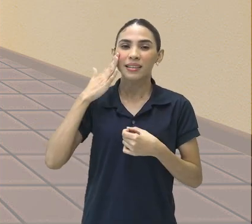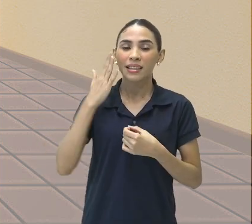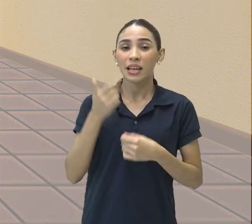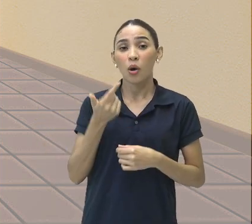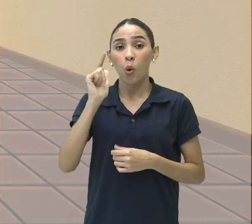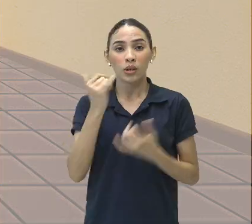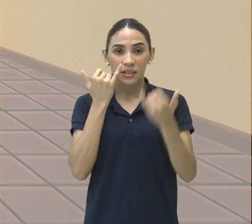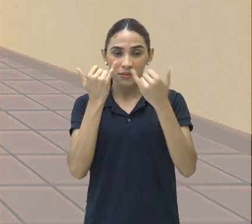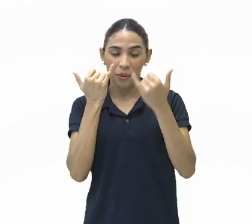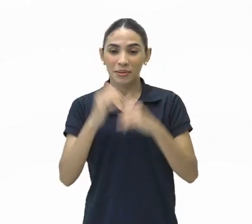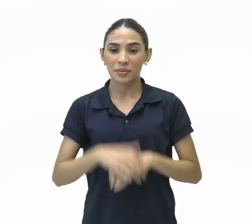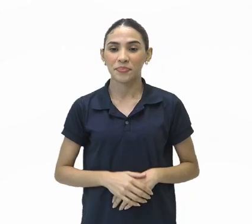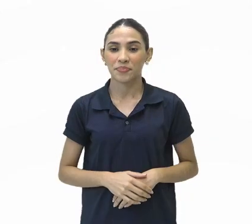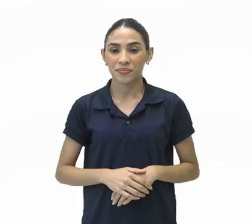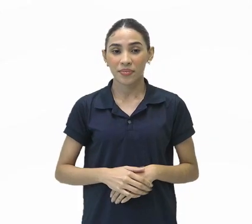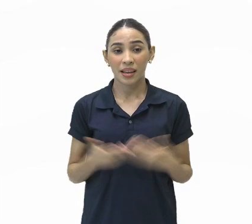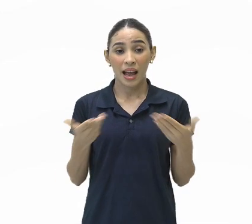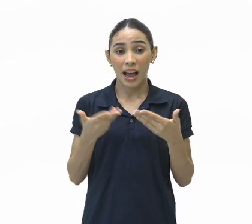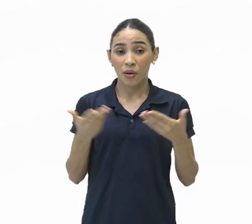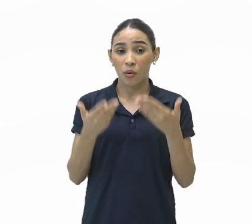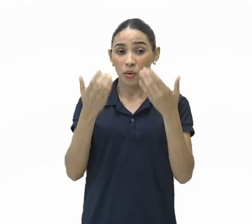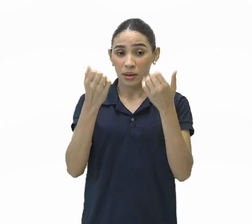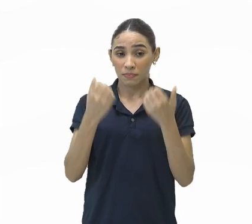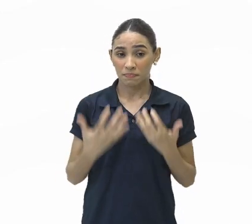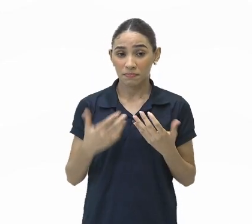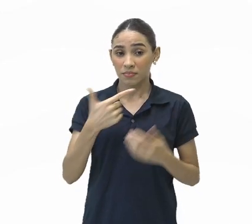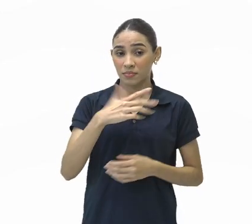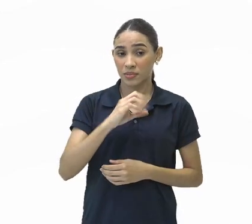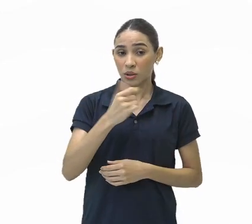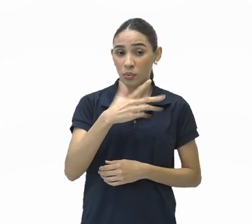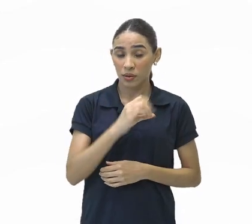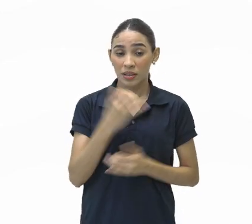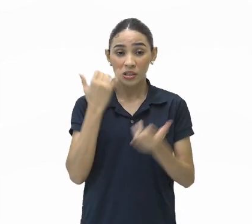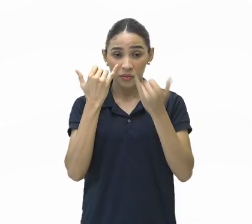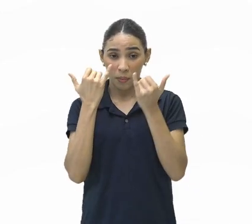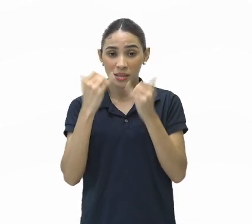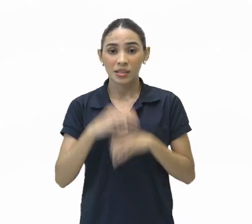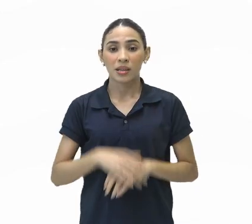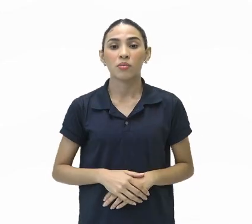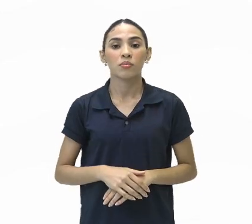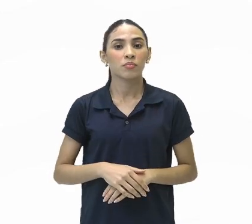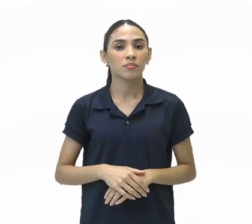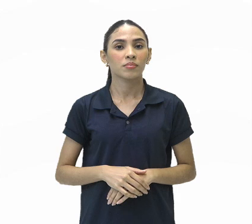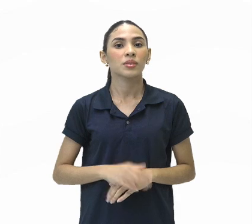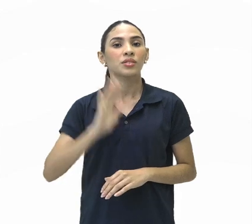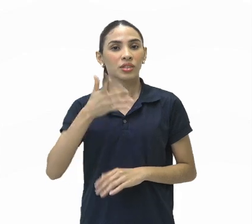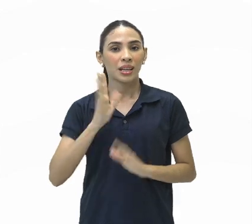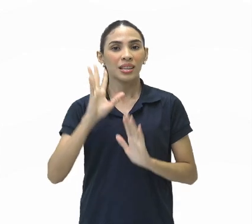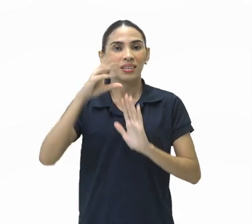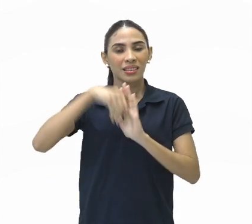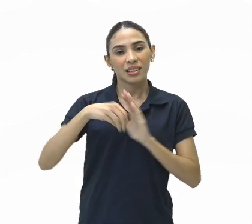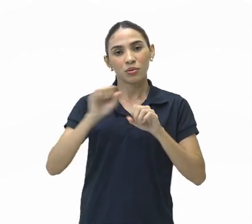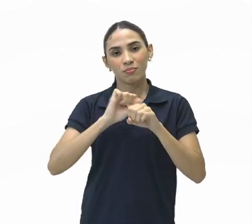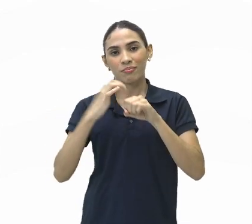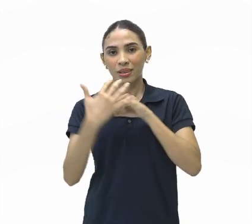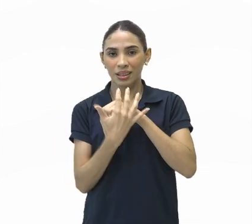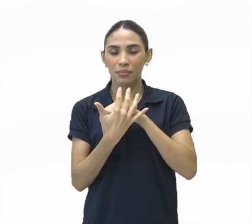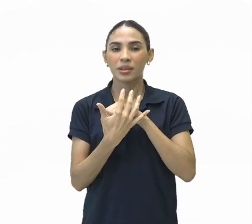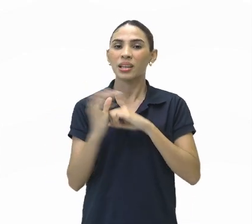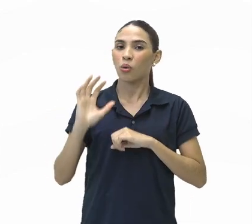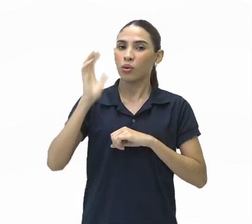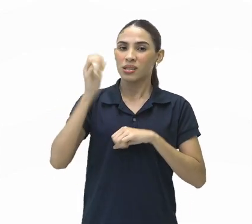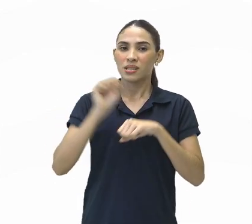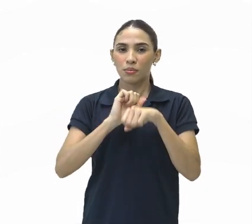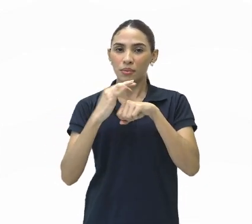dados, pessoal? A gente vai dar uma olhada agora nesse dado de 2020, né, dados já dentro da pandemia, né, quando ocorreu